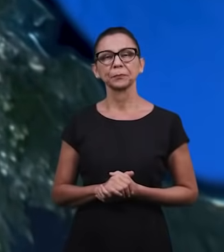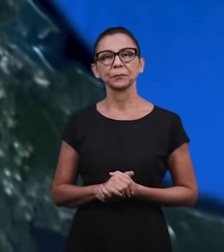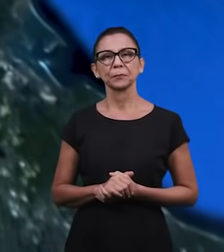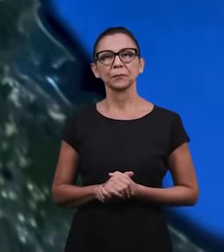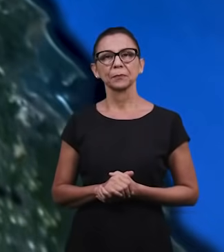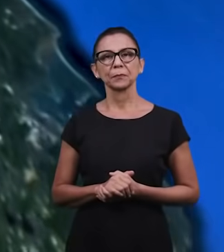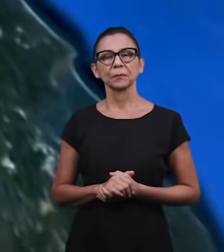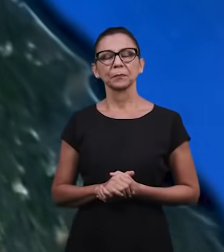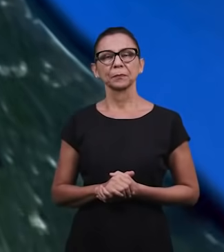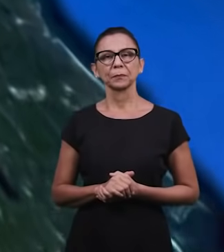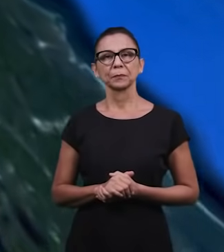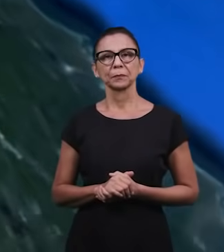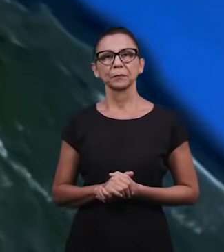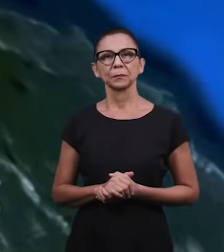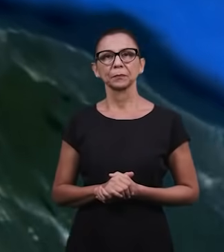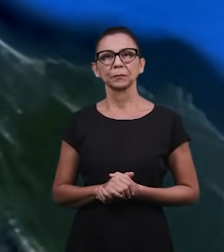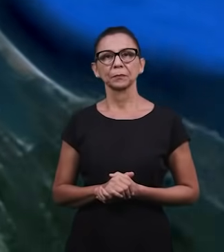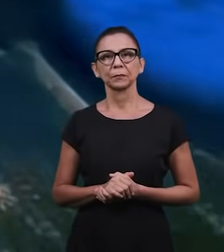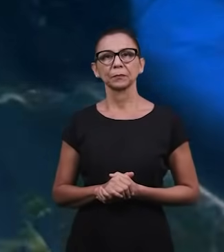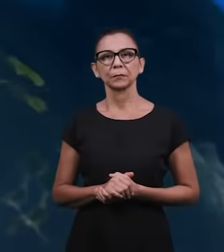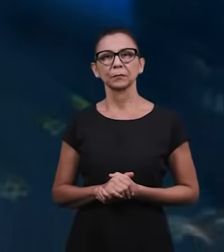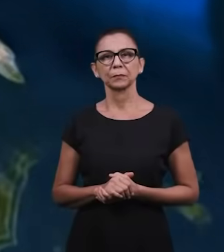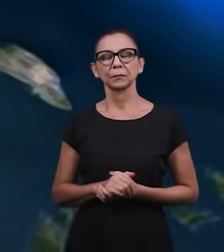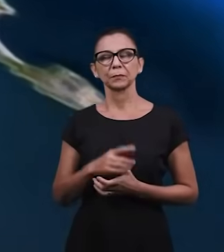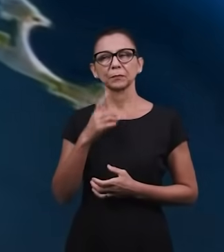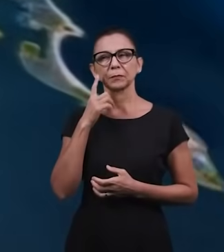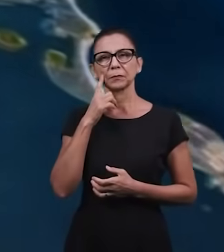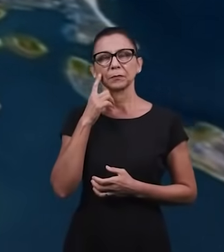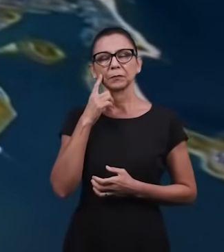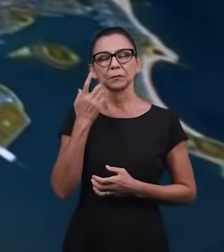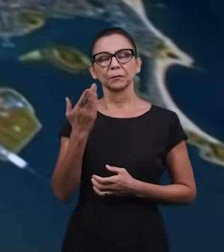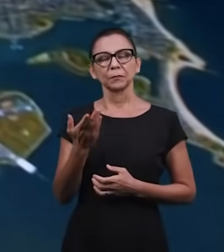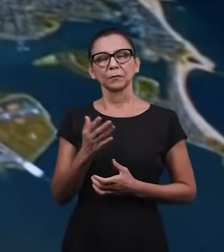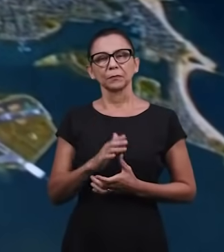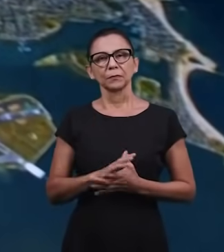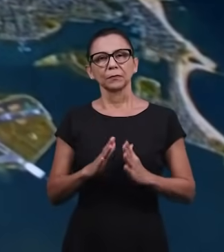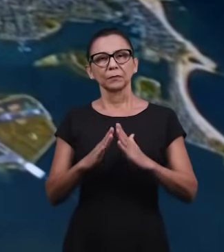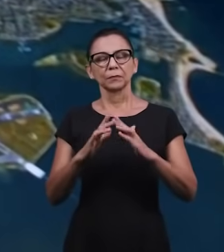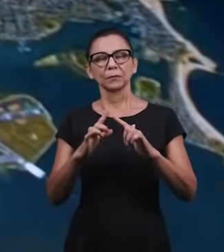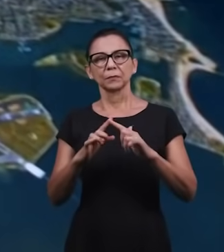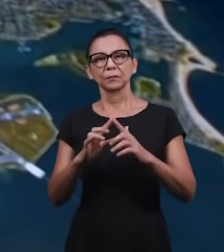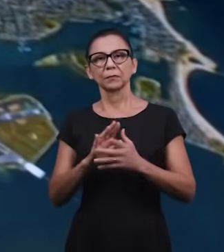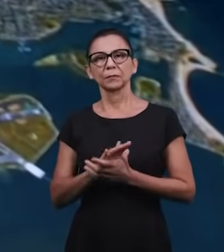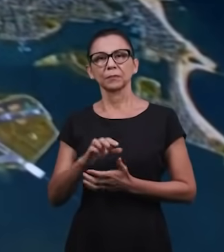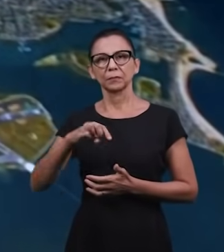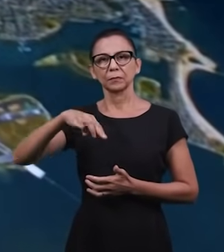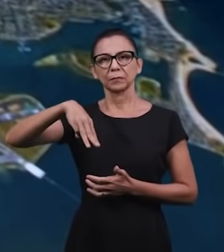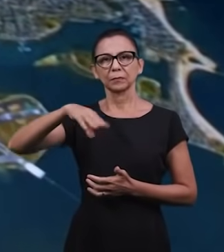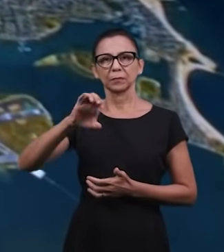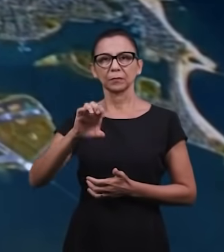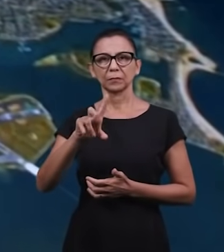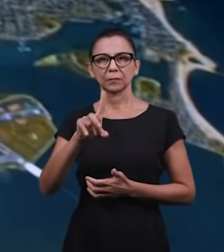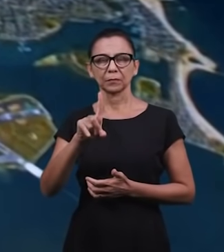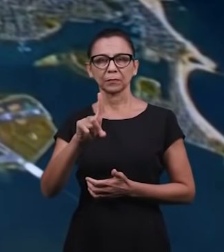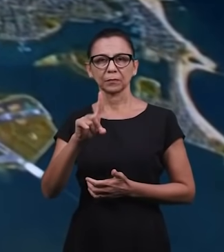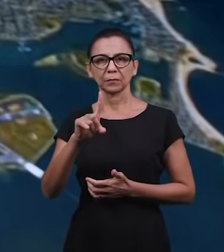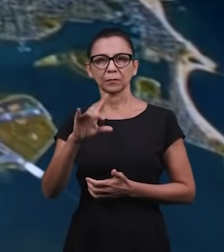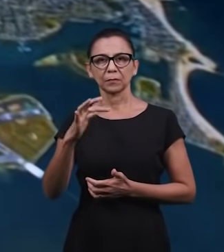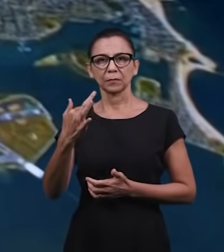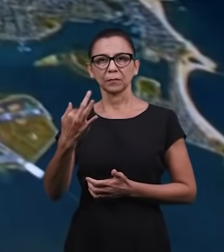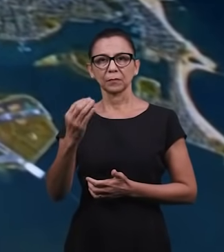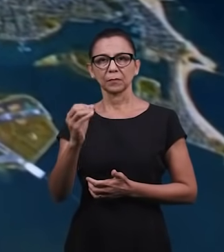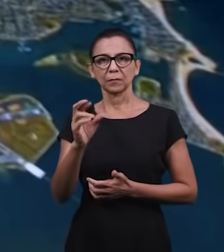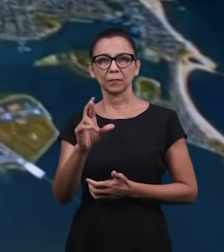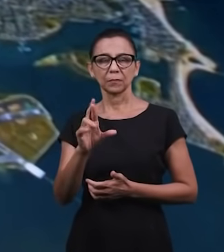estado de Massachusetts, nós vamos nos dirigir à nossa igreja lá em Medford. A nossa igreja em Medford, como já